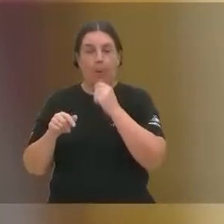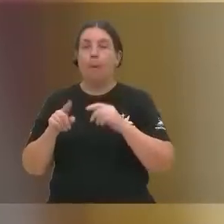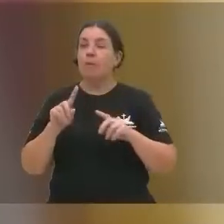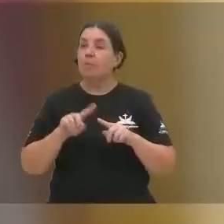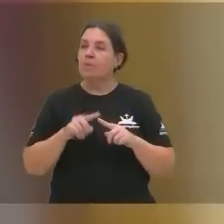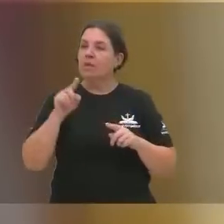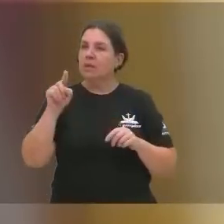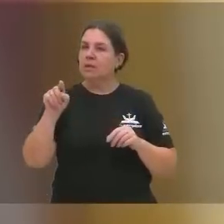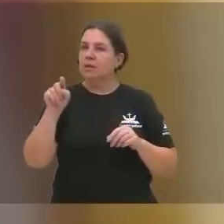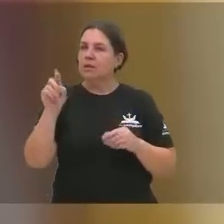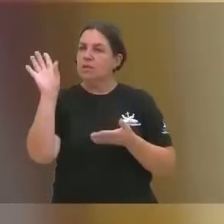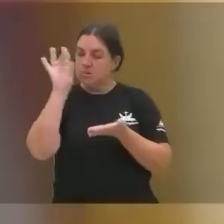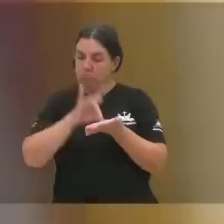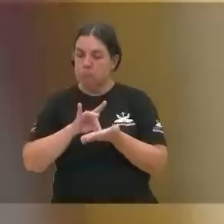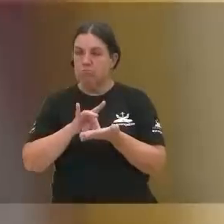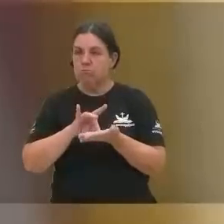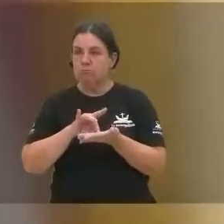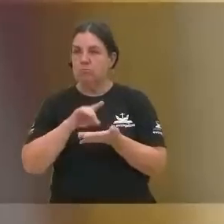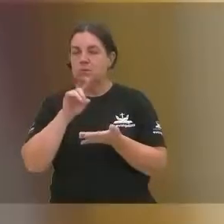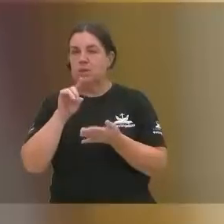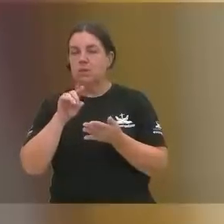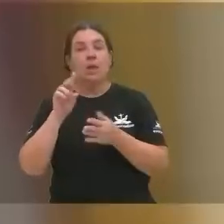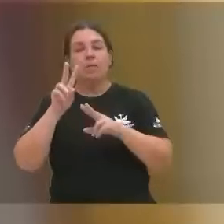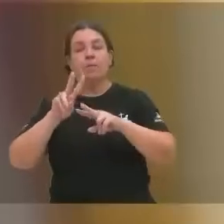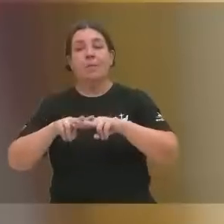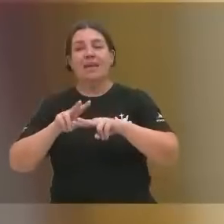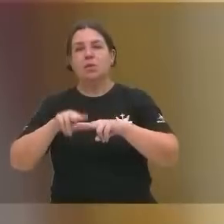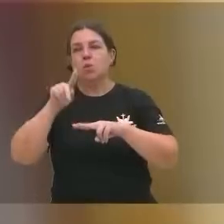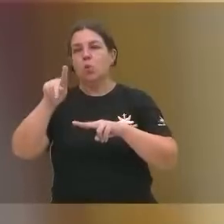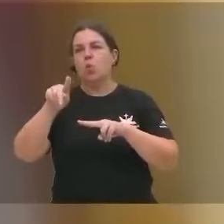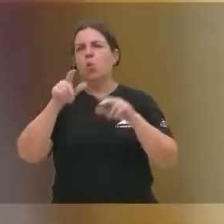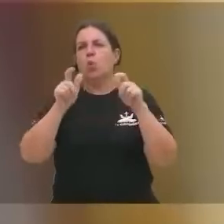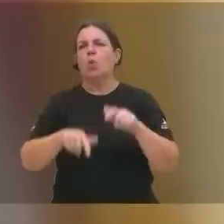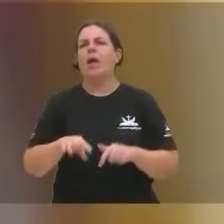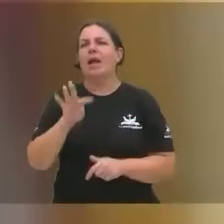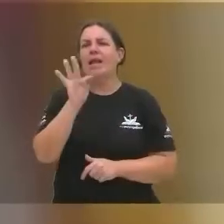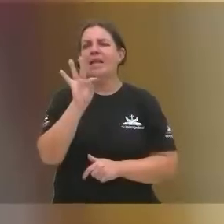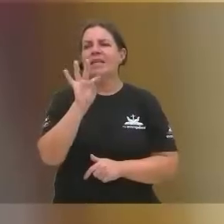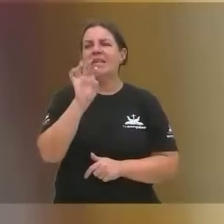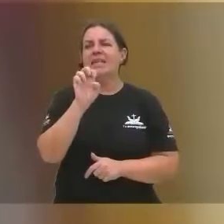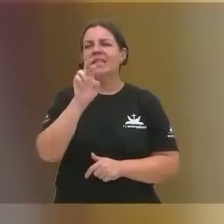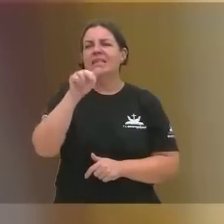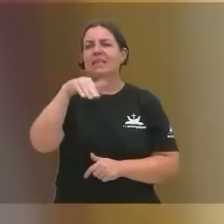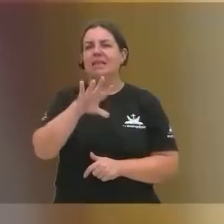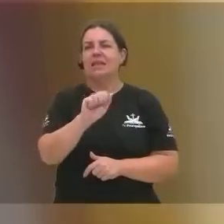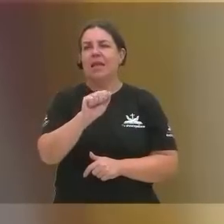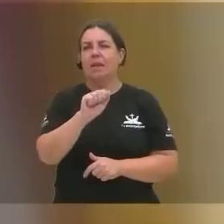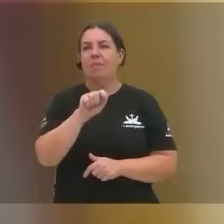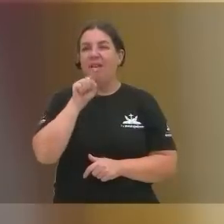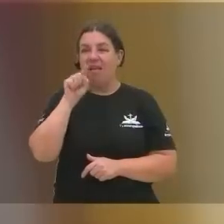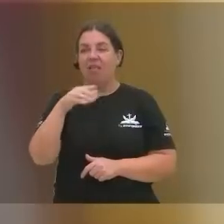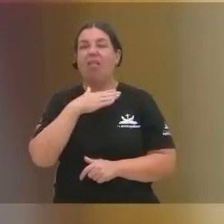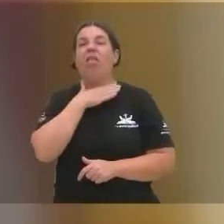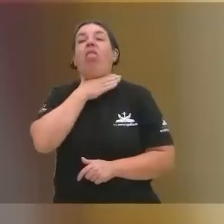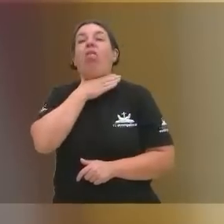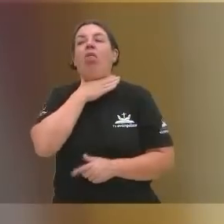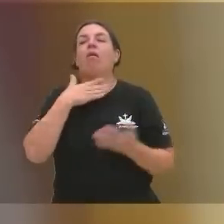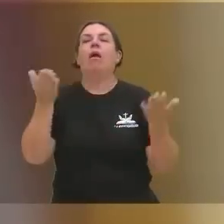num lugar chamado materna para ela morrer asfixiada pelo calor